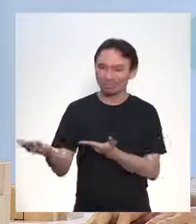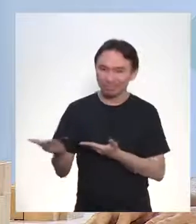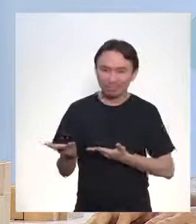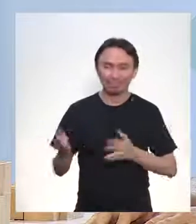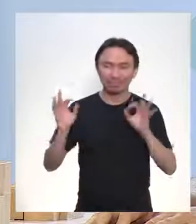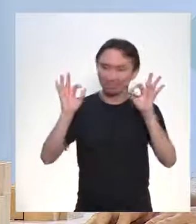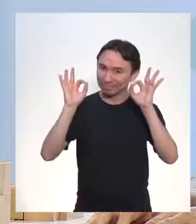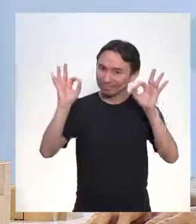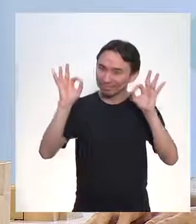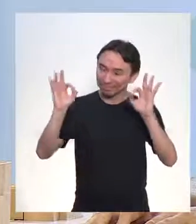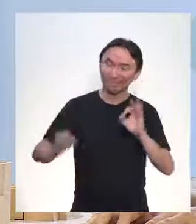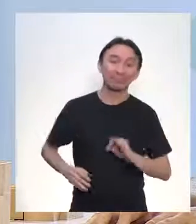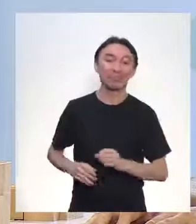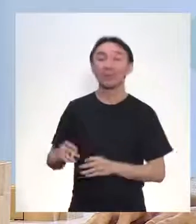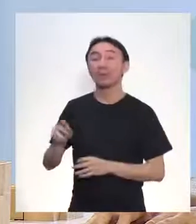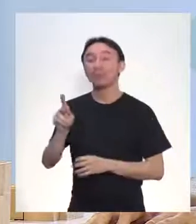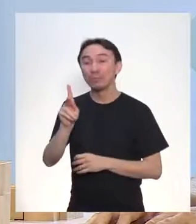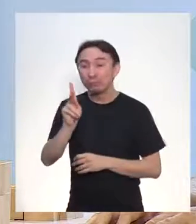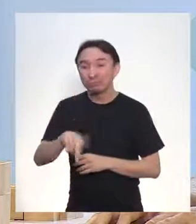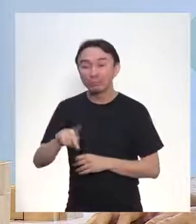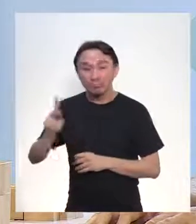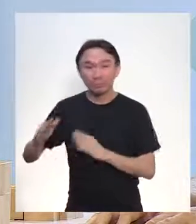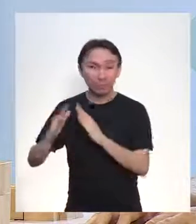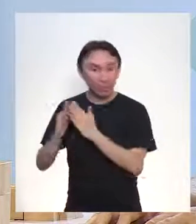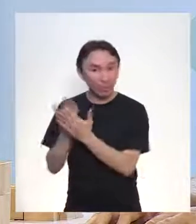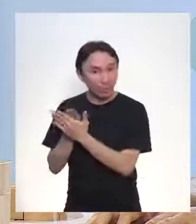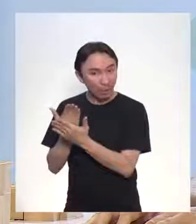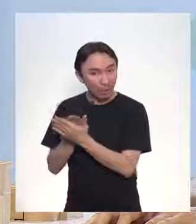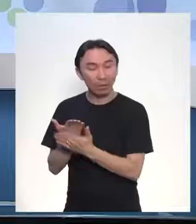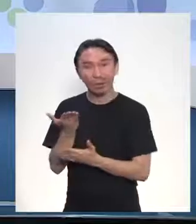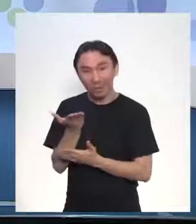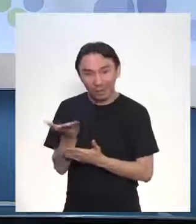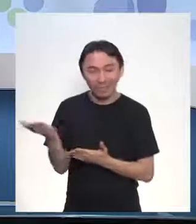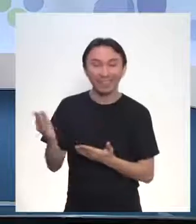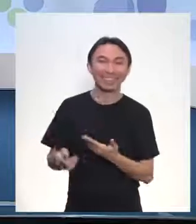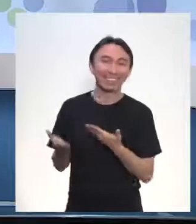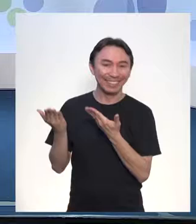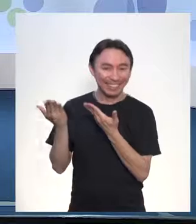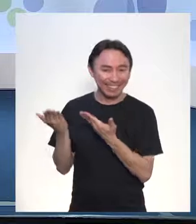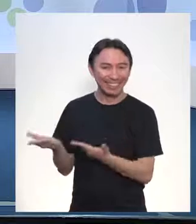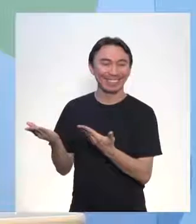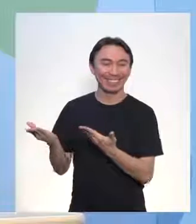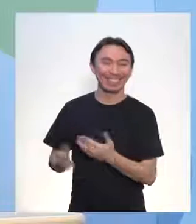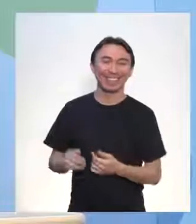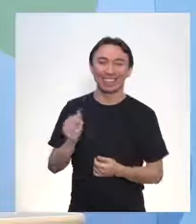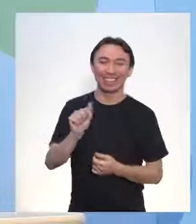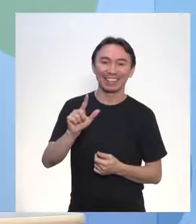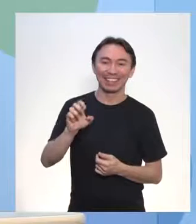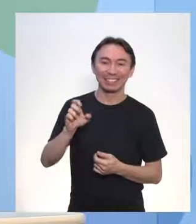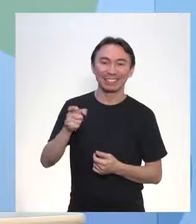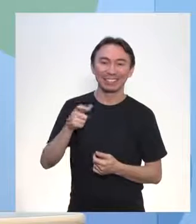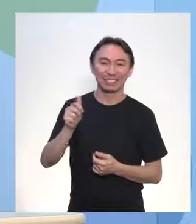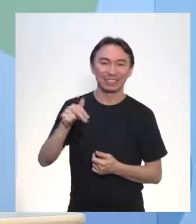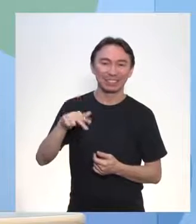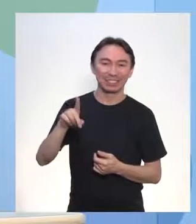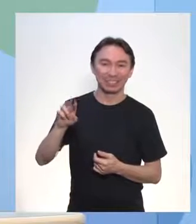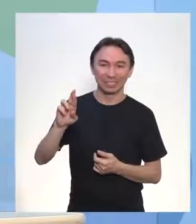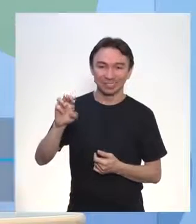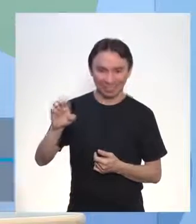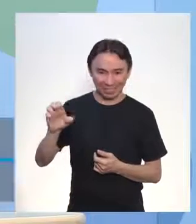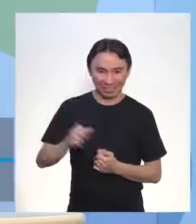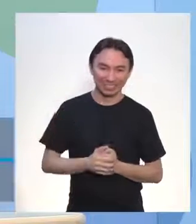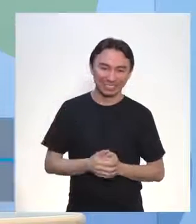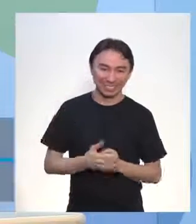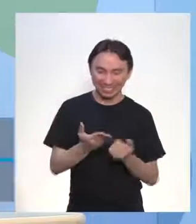da rede, meu amigo, professor de Filosofia e História, Alexandre. Olá, senhores alunos, bom